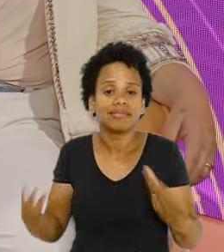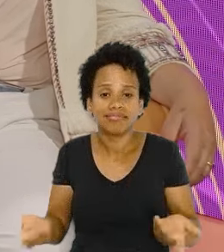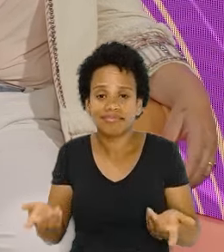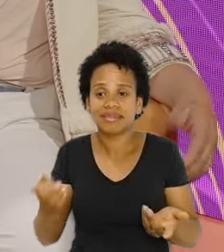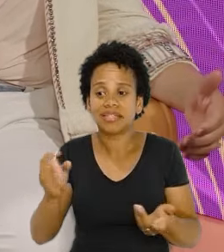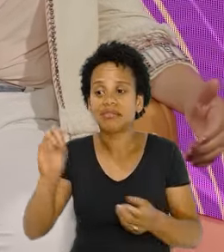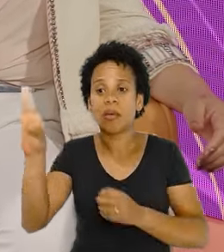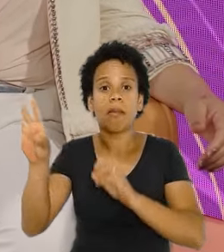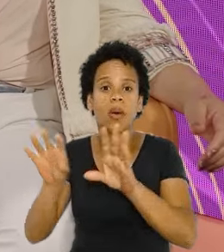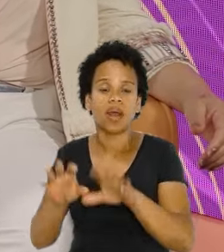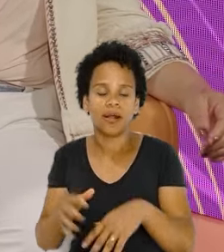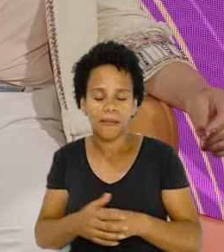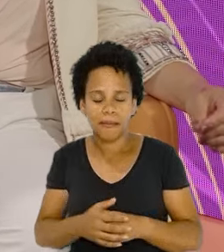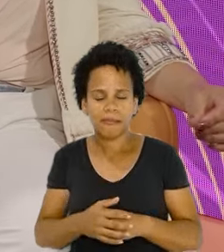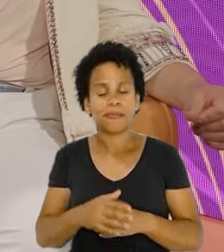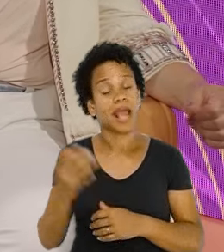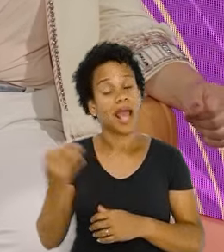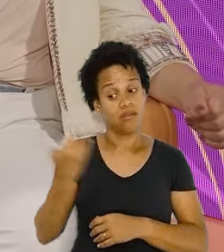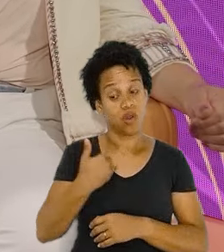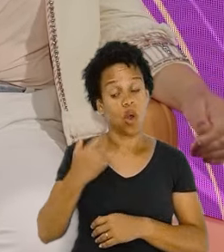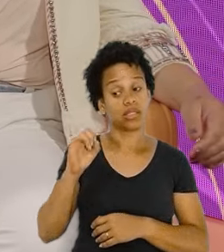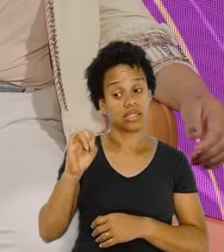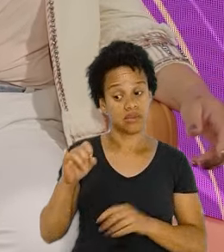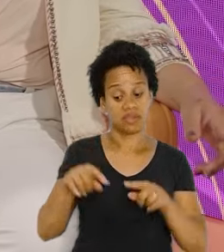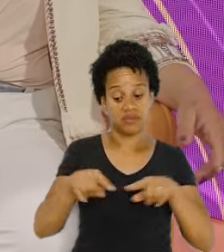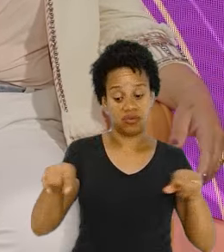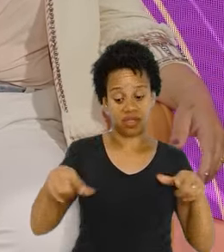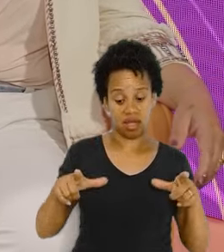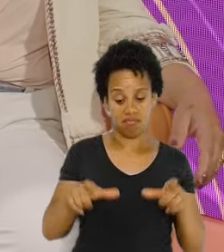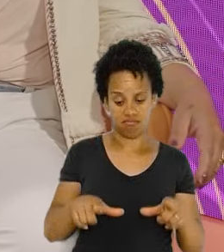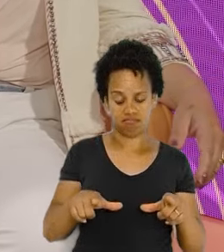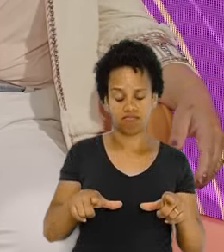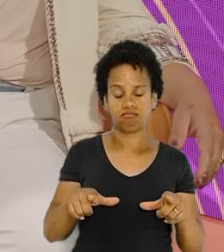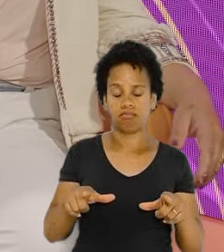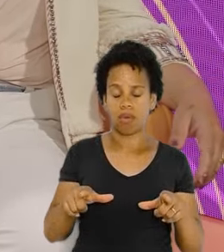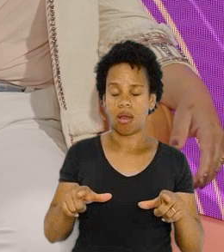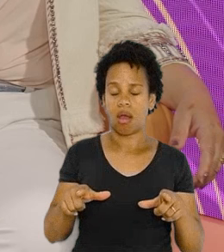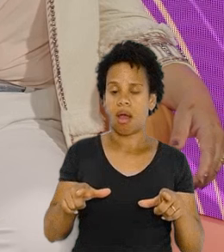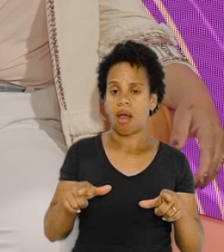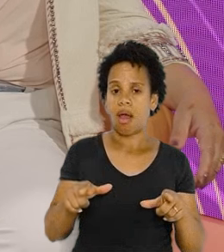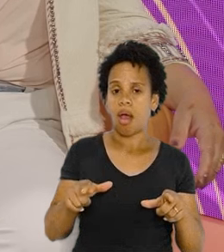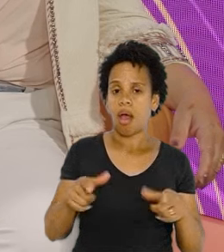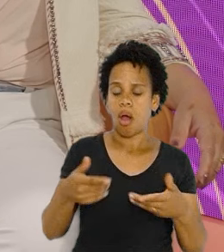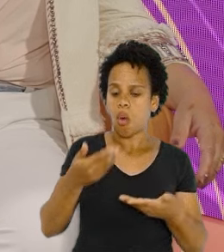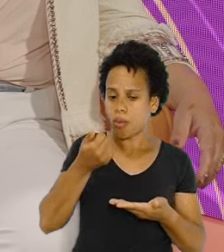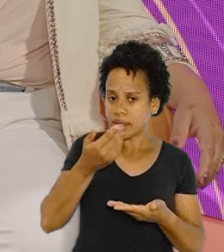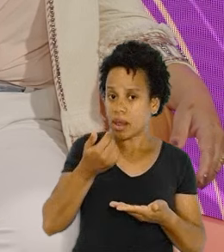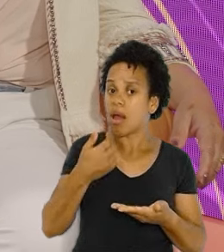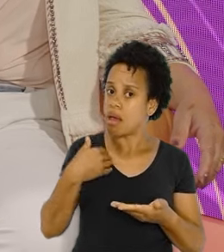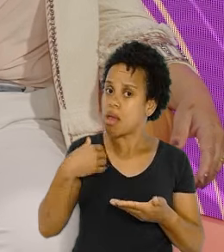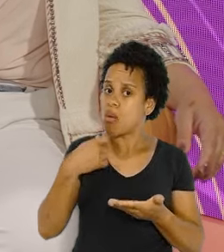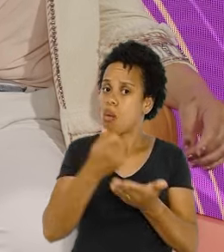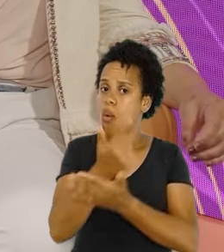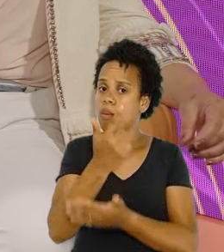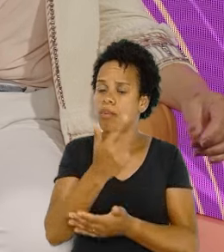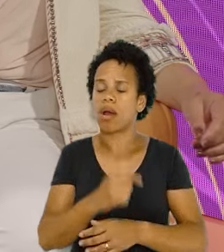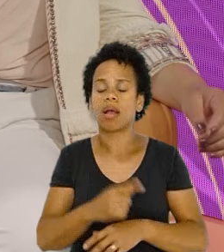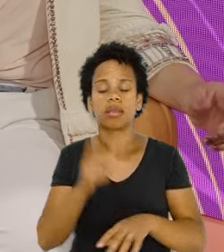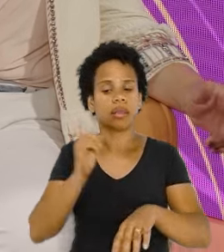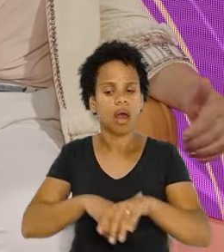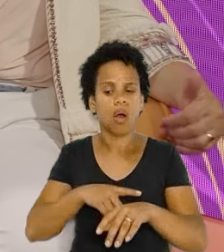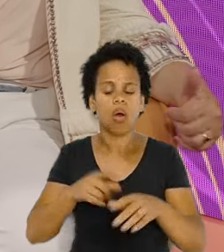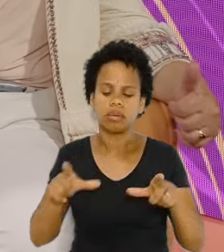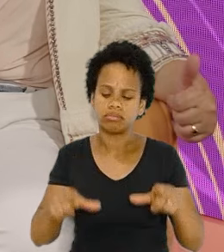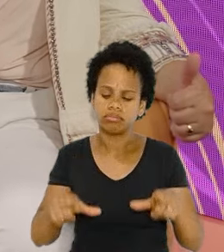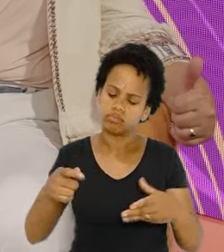falou mãe se você fizer as marmitas pra gente e eu compro aí ela no trabalho na hora que ela ia comer a marmita